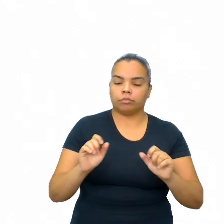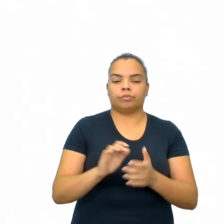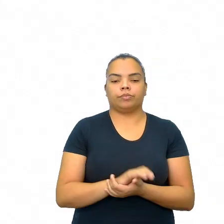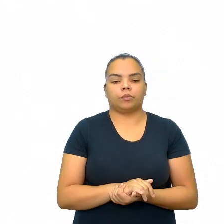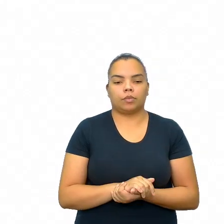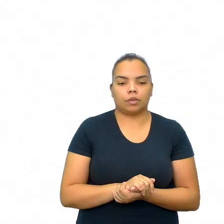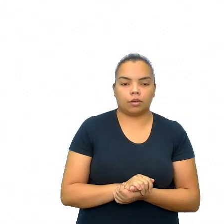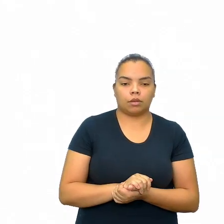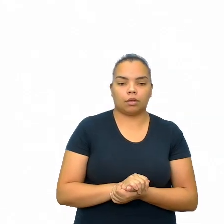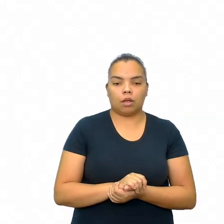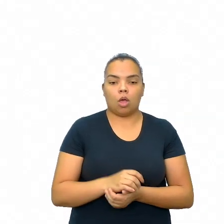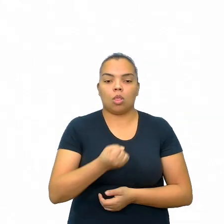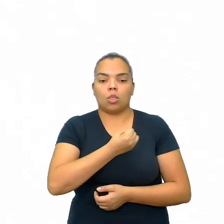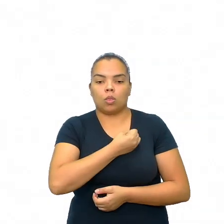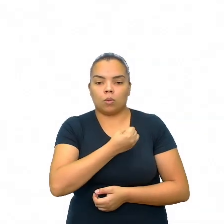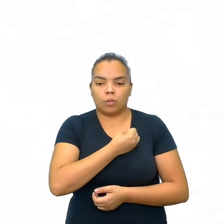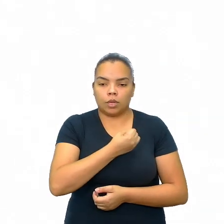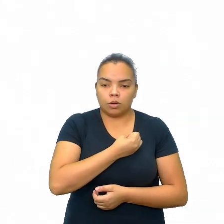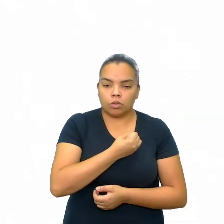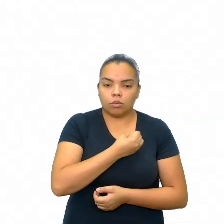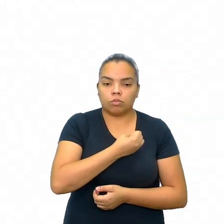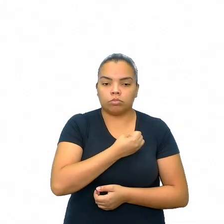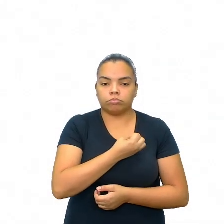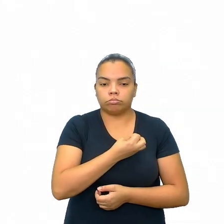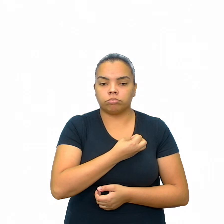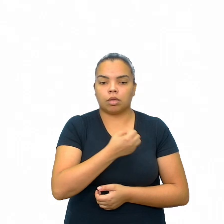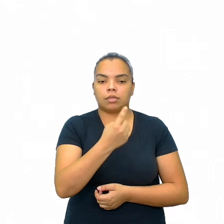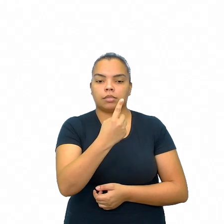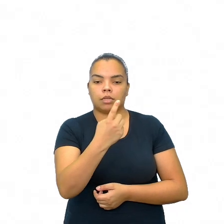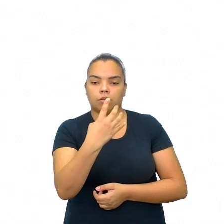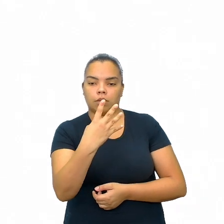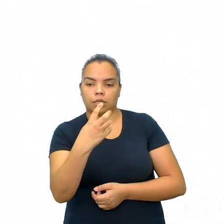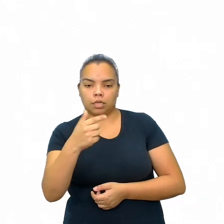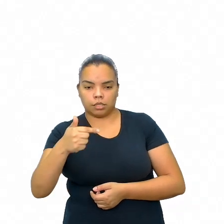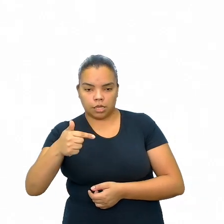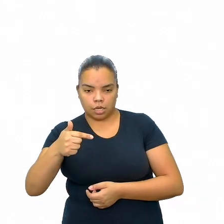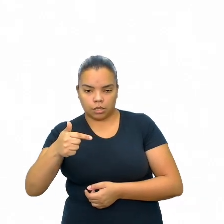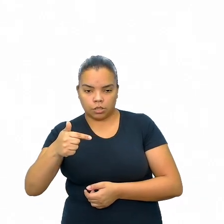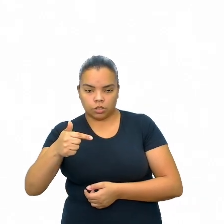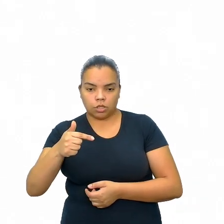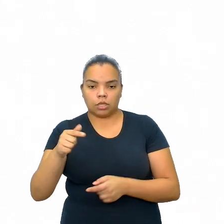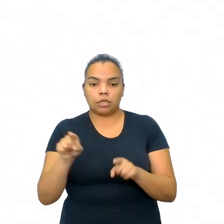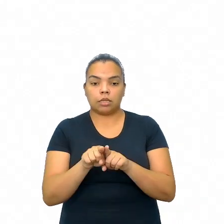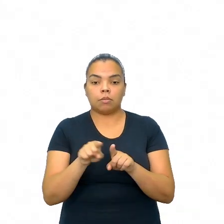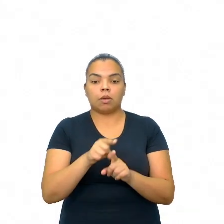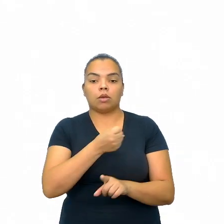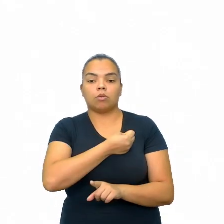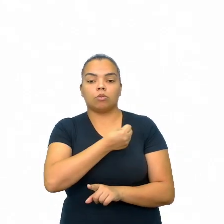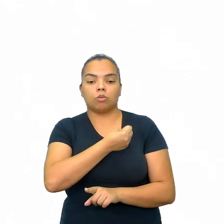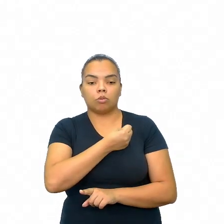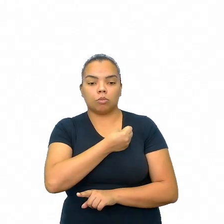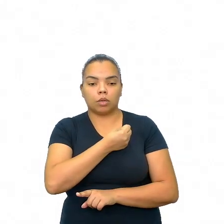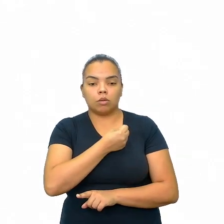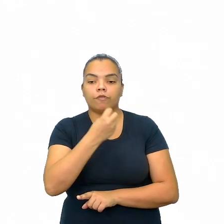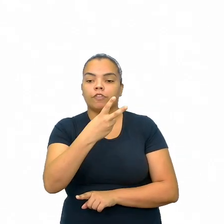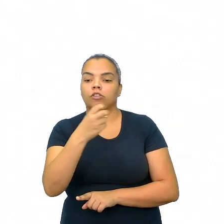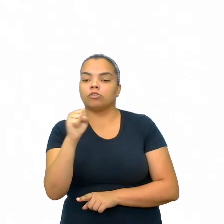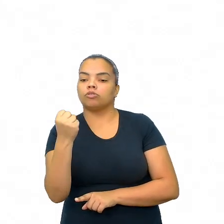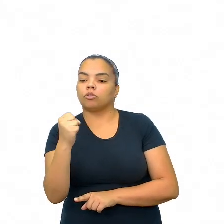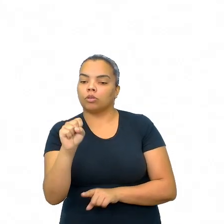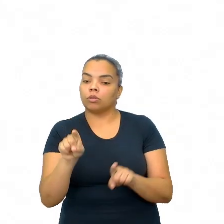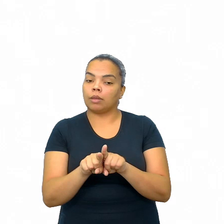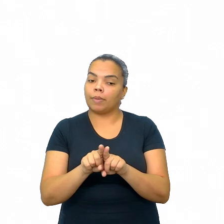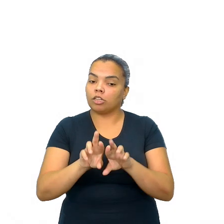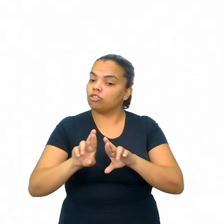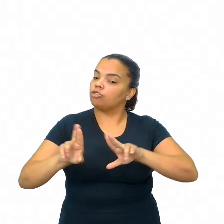Um número com algarismos diferentes, o 147, e um número também com algarismos diferentes,